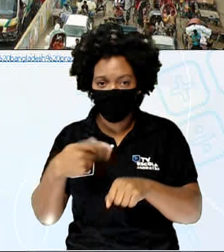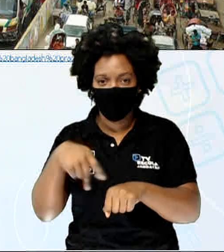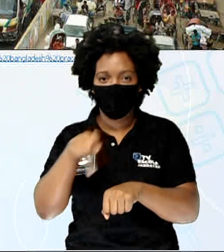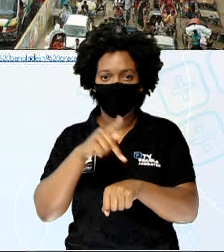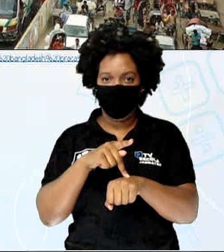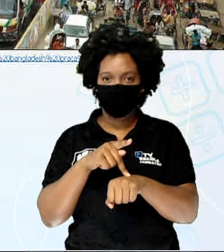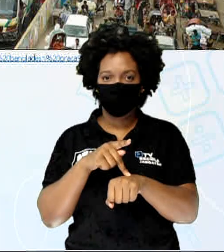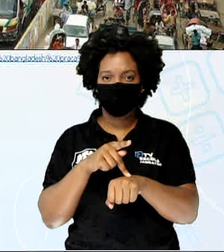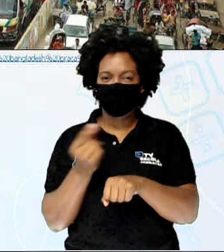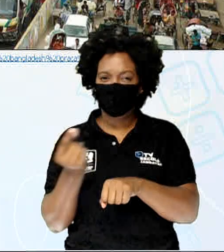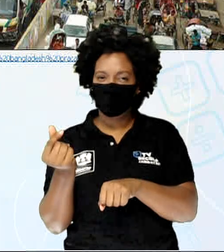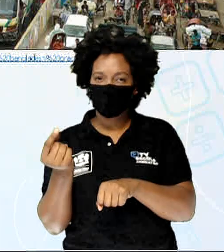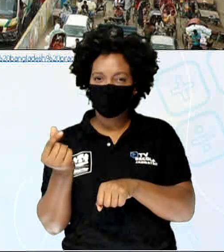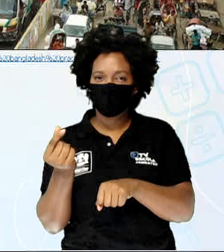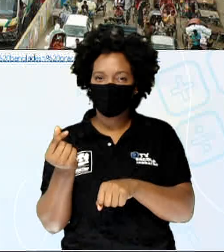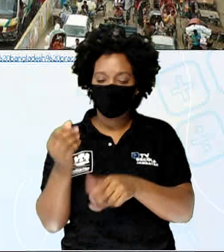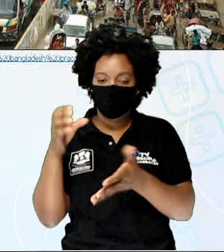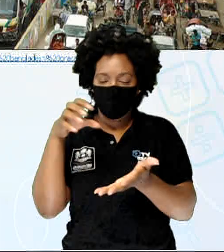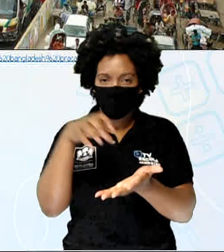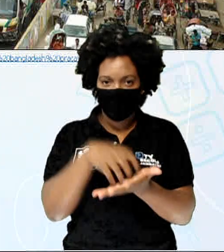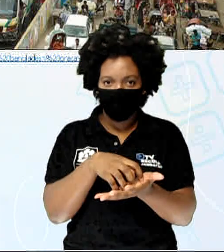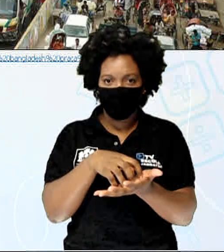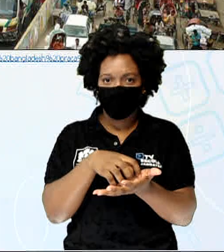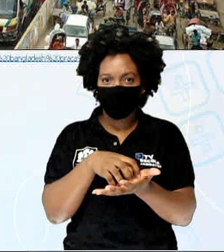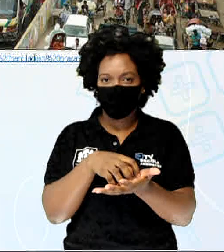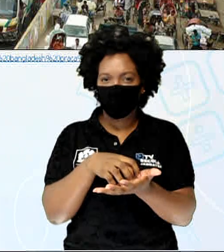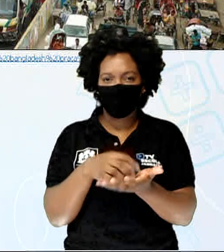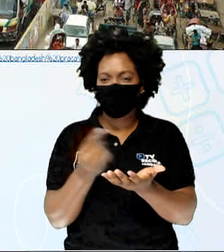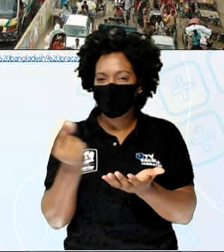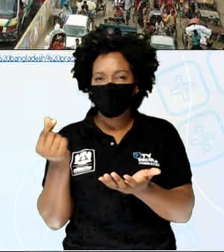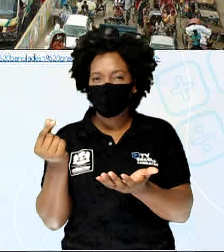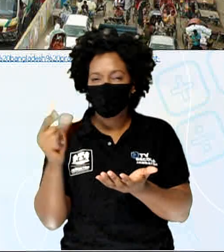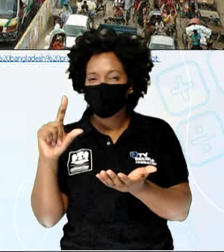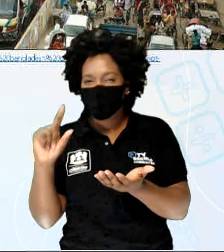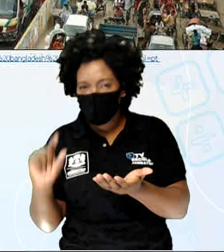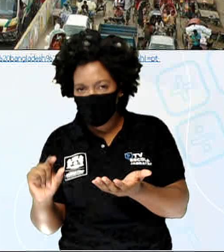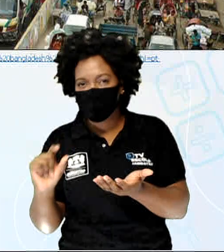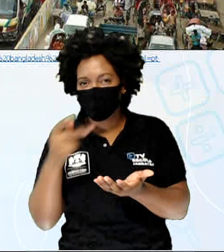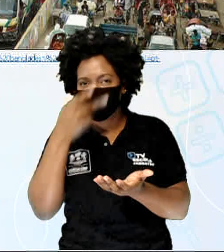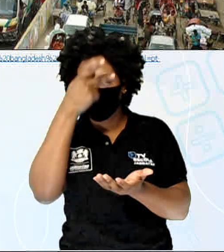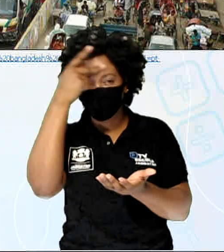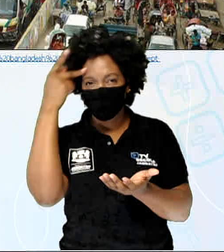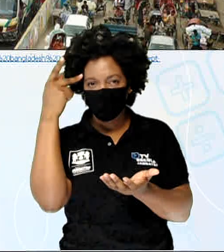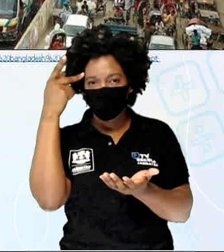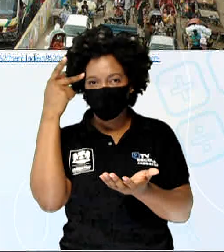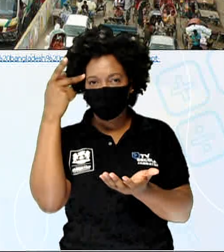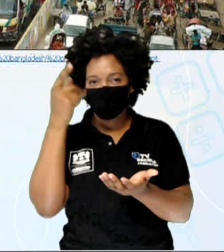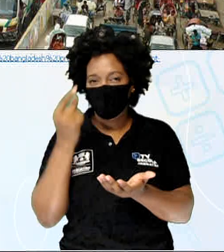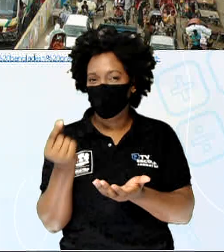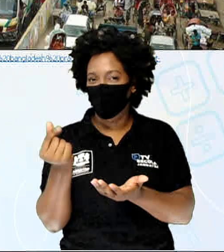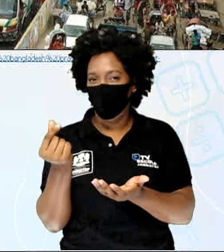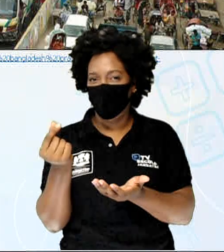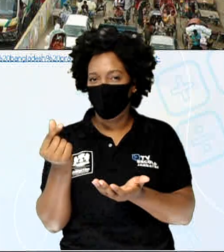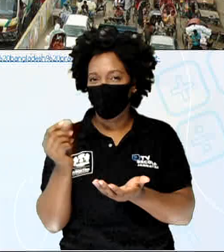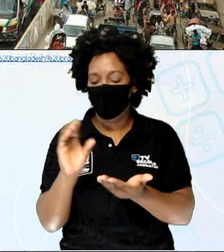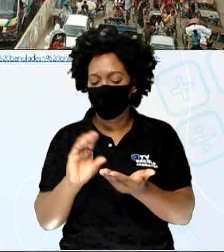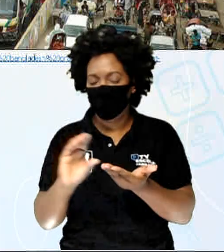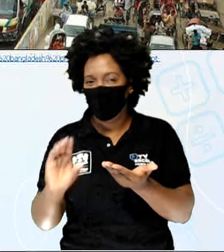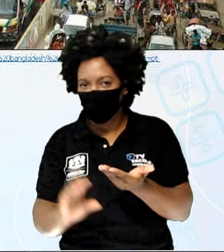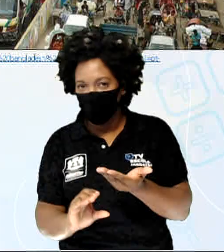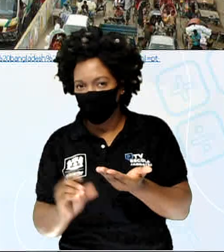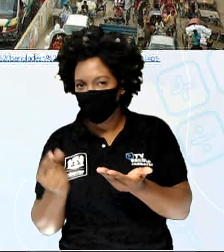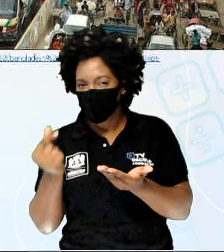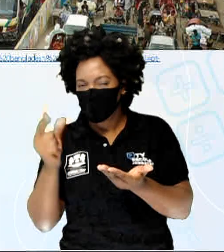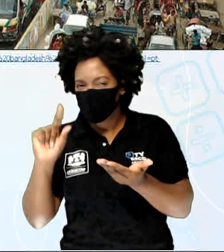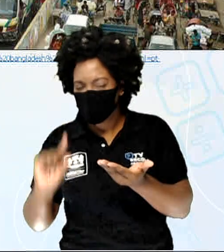capital se concentra nas mãos de poucos, né, poucos indivíduos, e a renda per capita é baixíssima. Então você vai